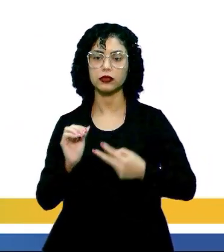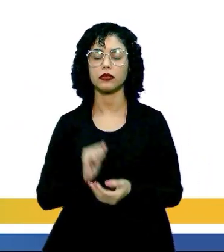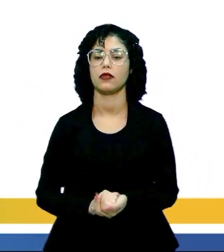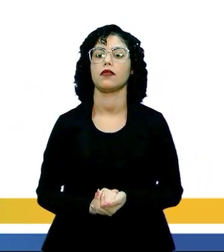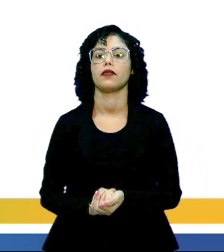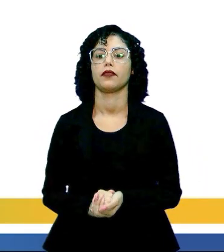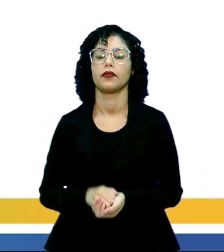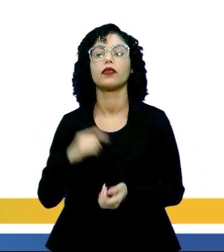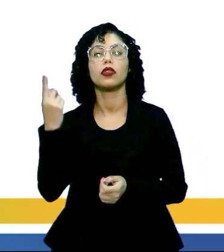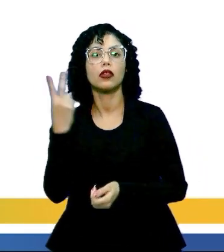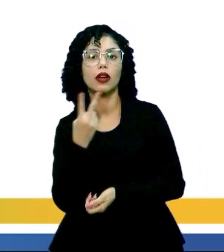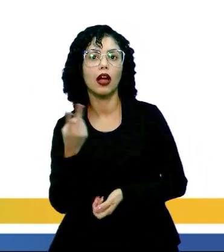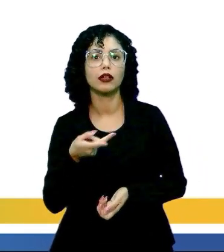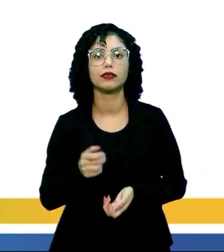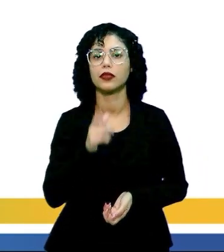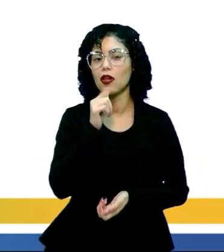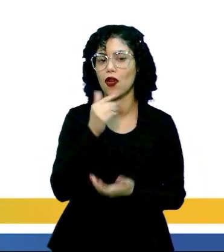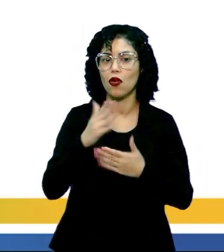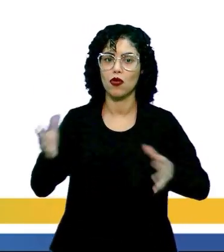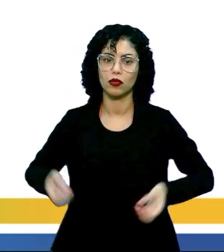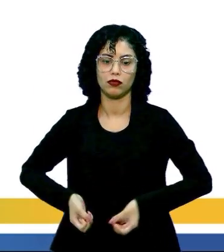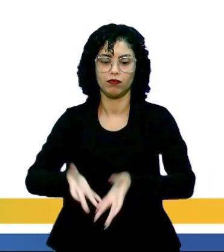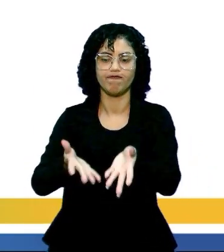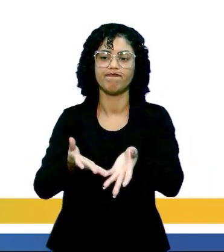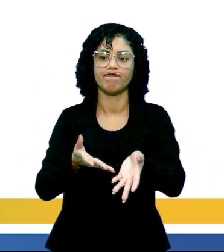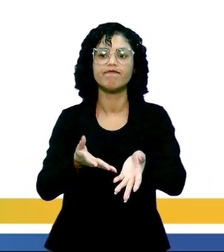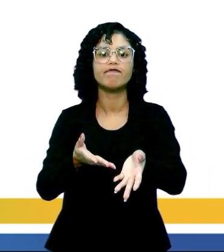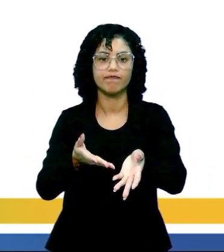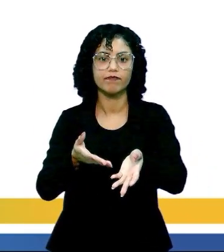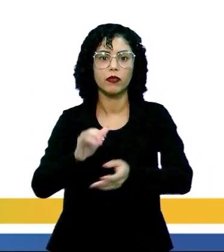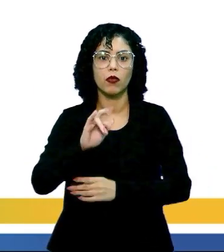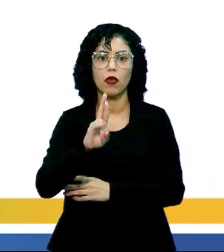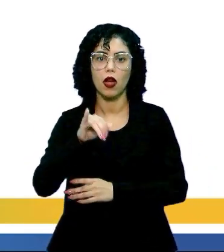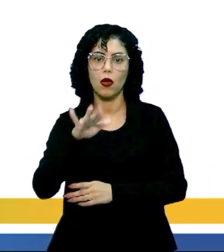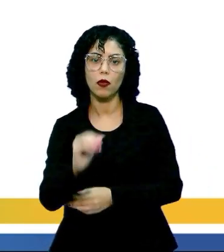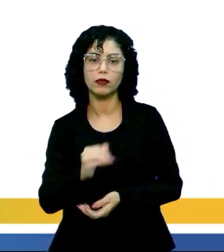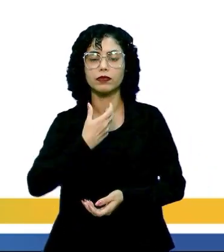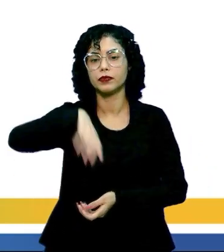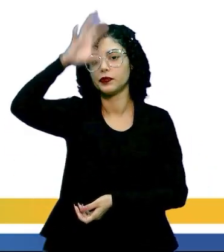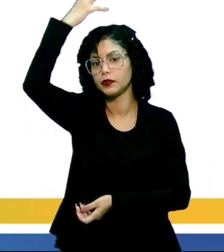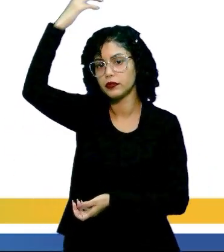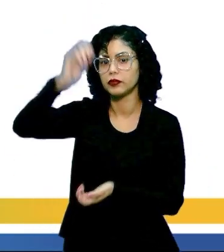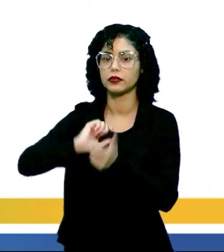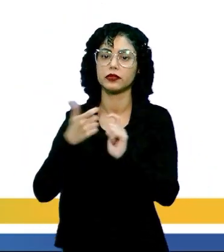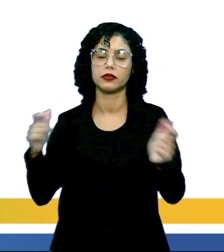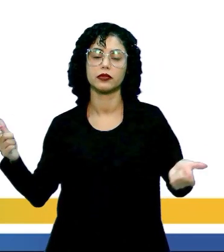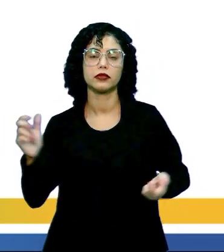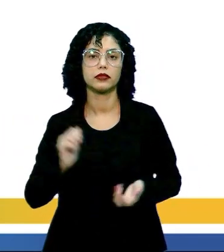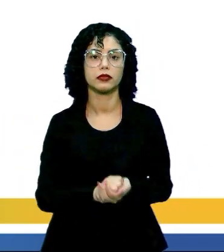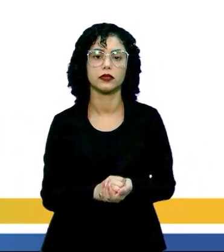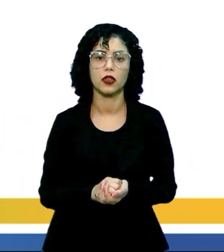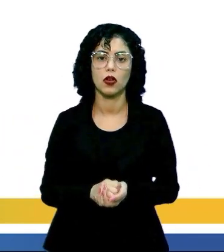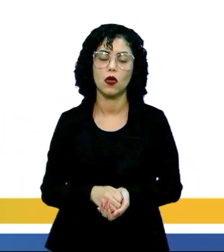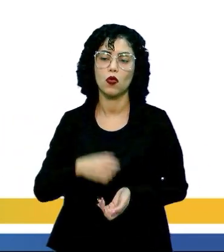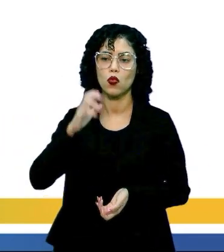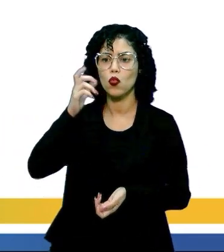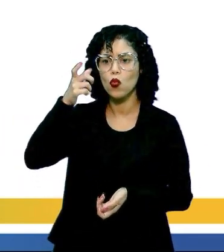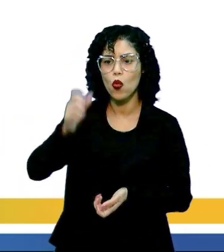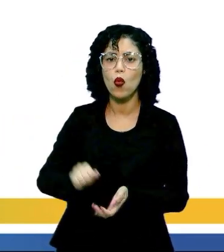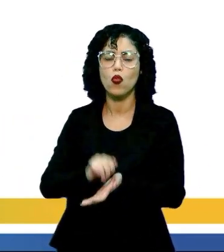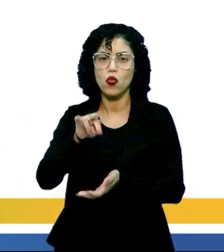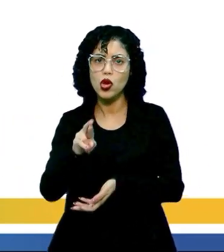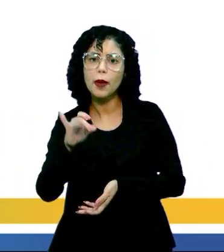Remo, né, que foram jogados no rio Tibre por Ômulo, o rei da Alba Longa, né, um dos inimigos e